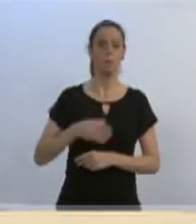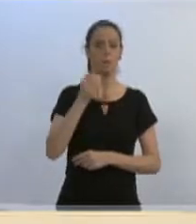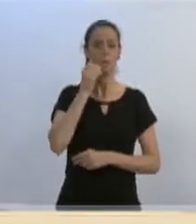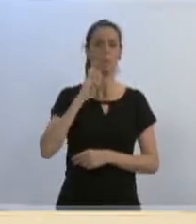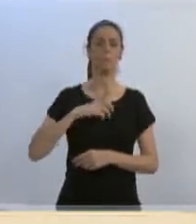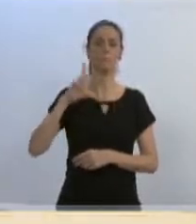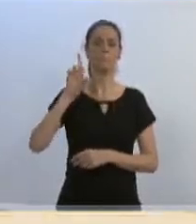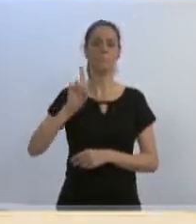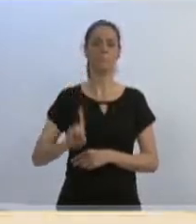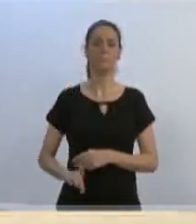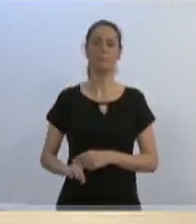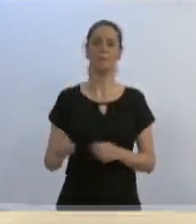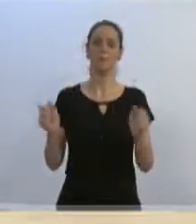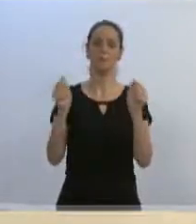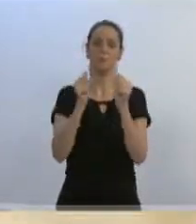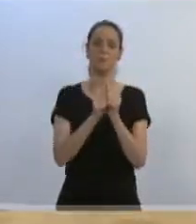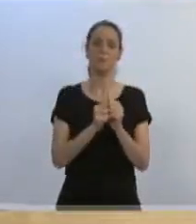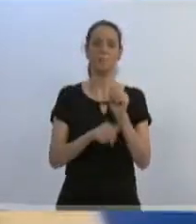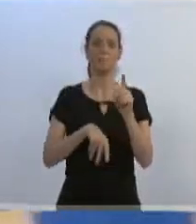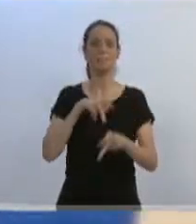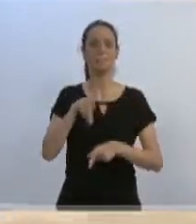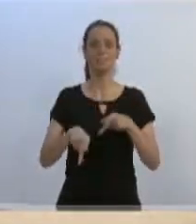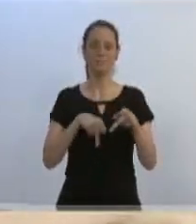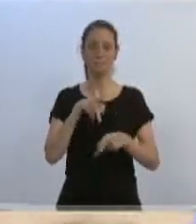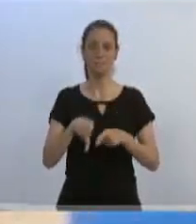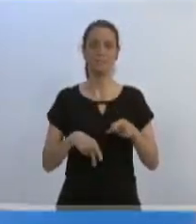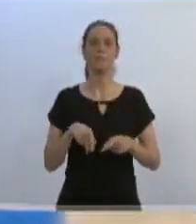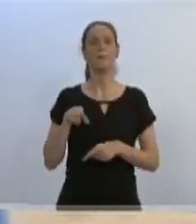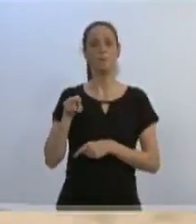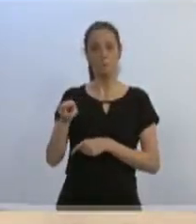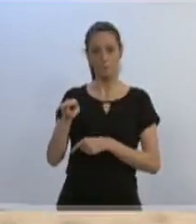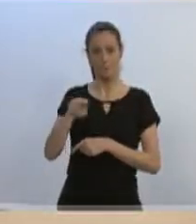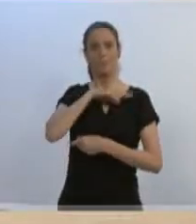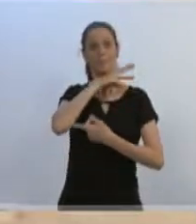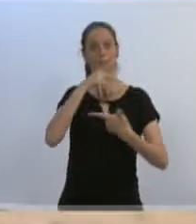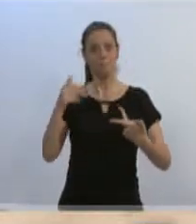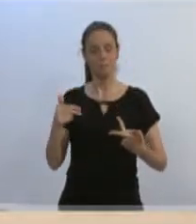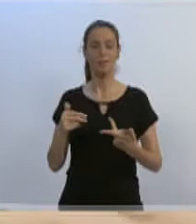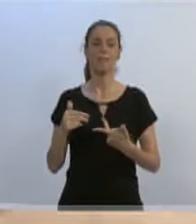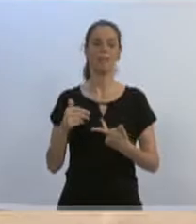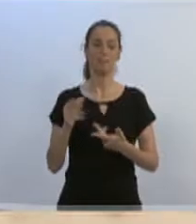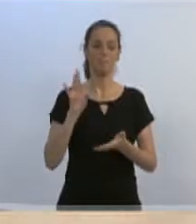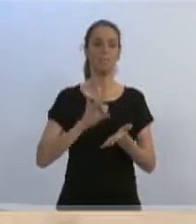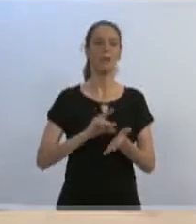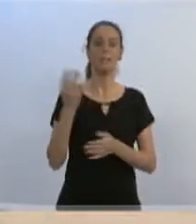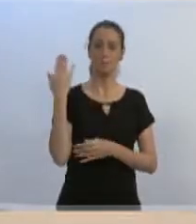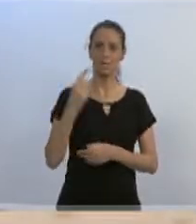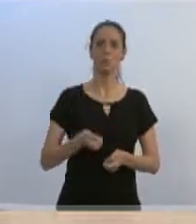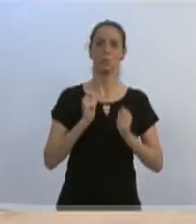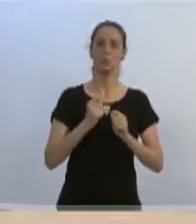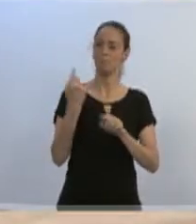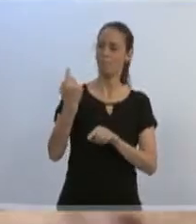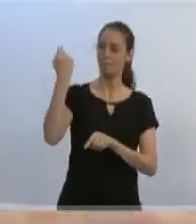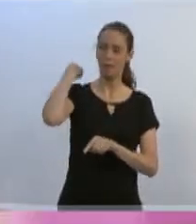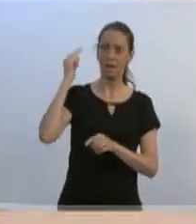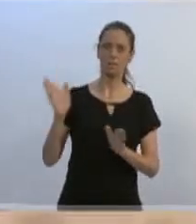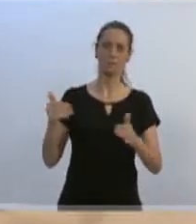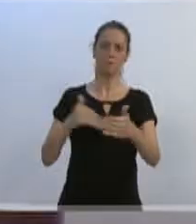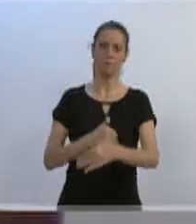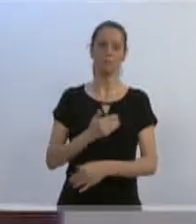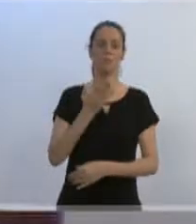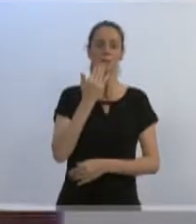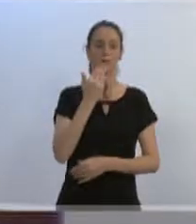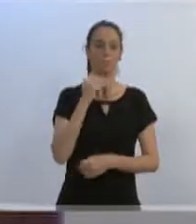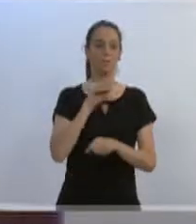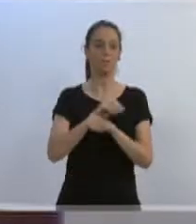e está ajudando a população é a nossa intenção através dos animais é que transportava o alimento da nossa cidade e por isso